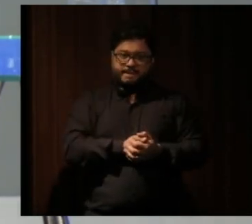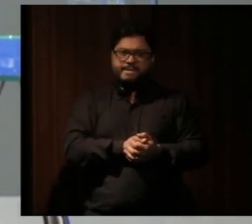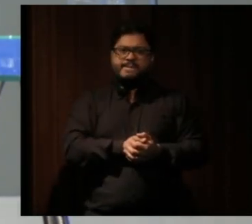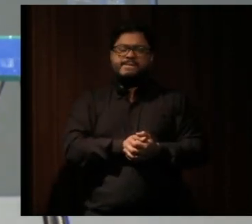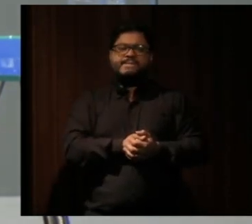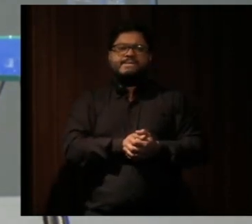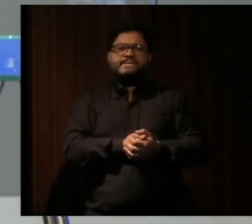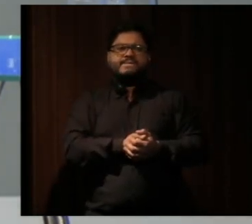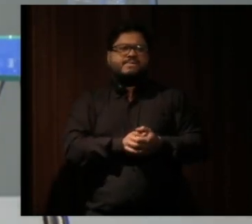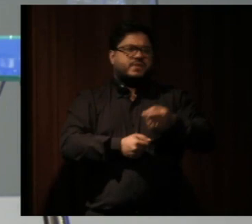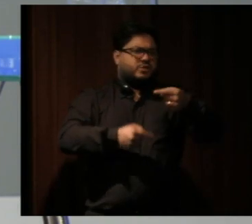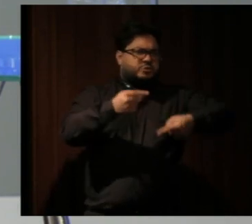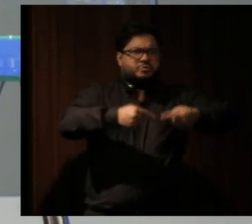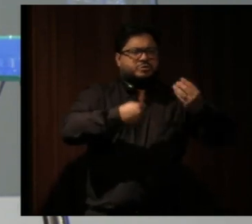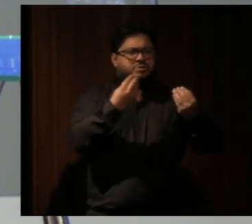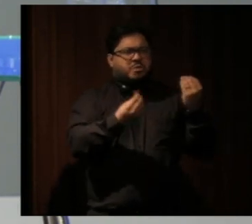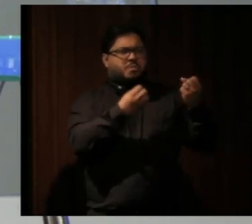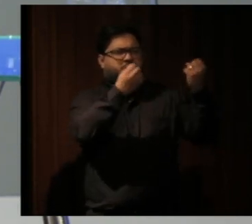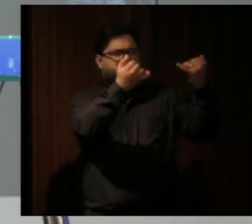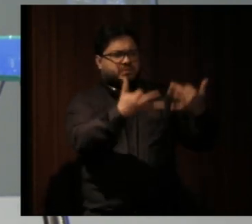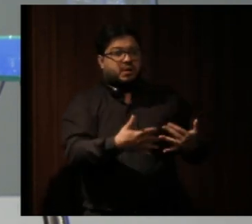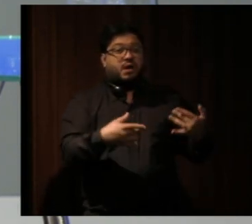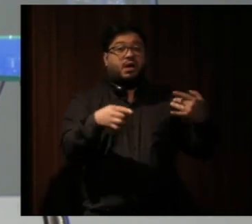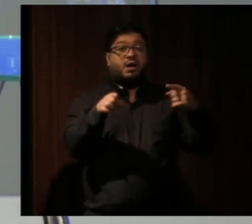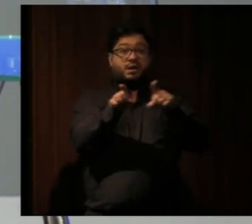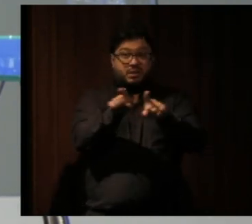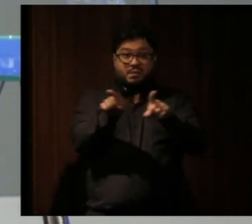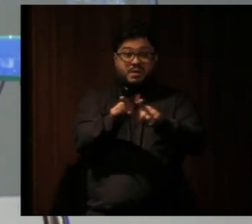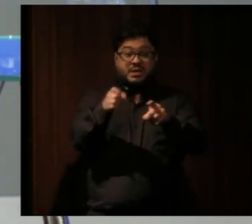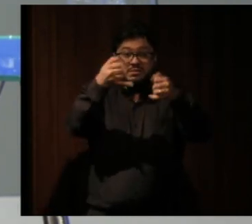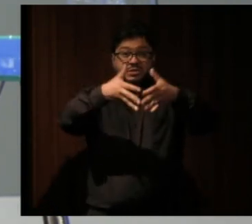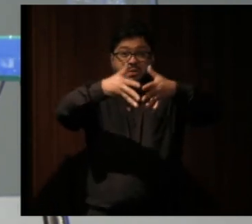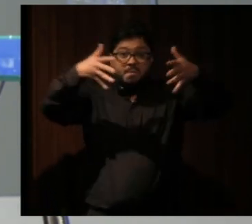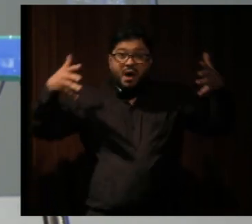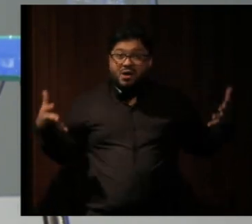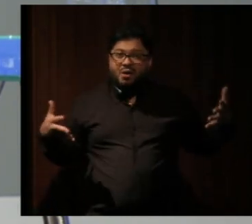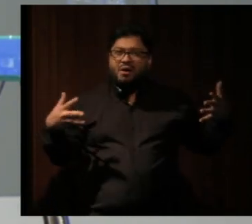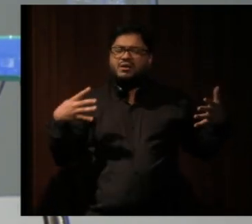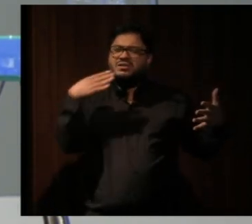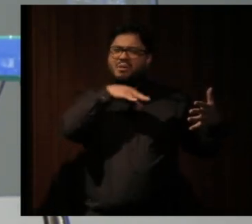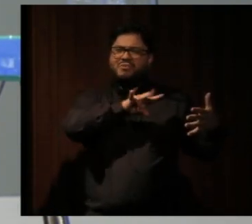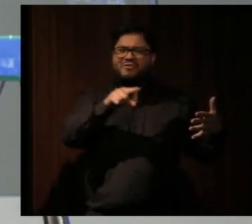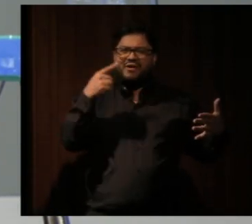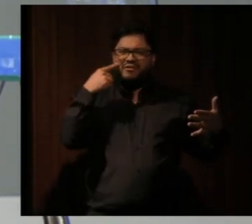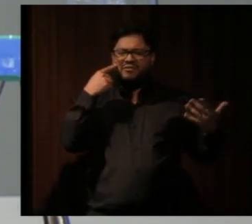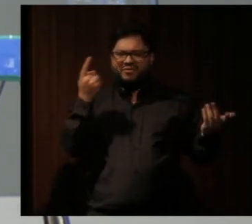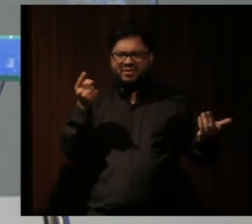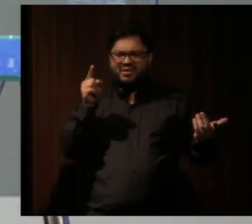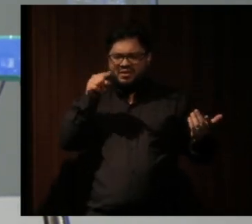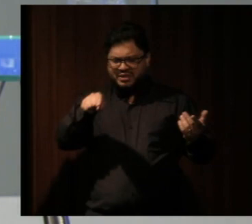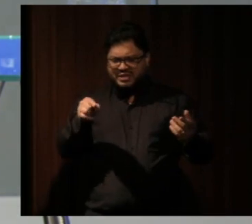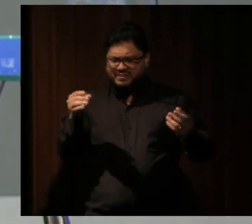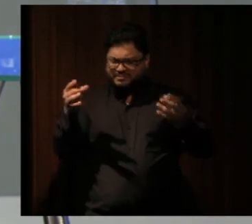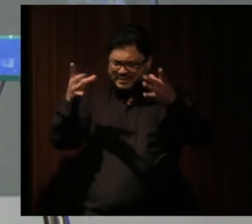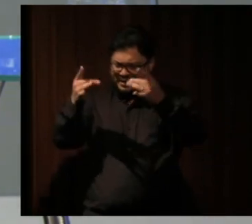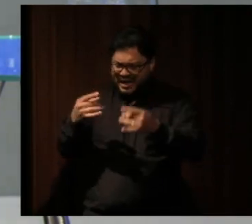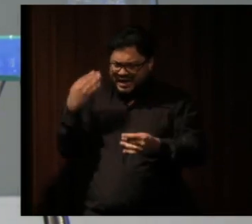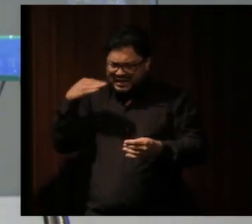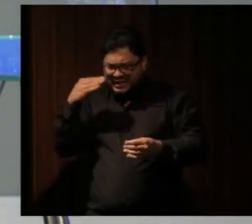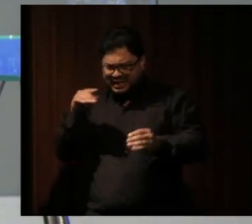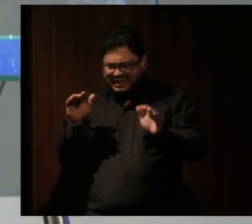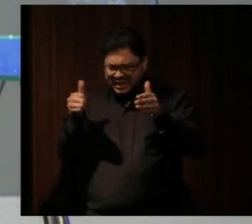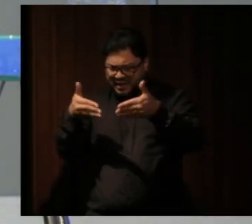discutir explicações eh inclusive macro né a gente obviamente vai olhar pro caso em si tentar entender mas tentar